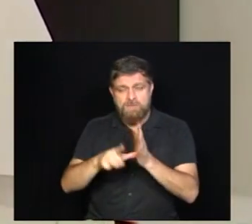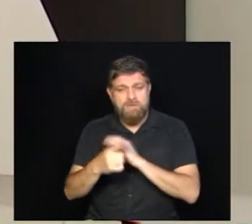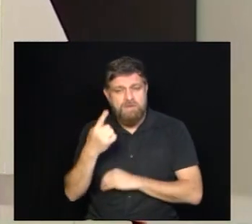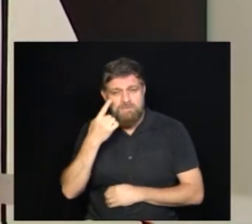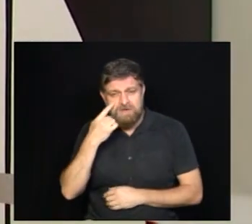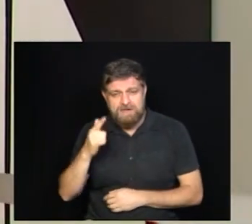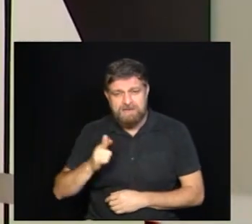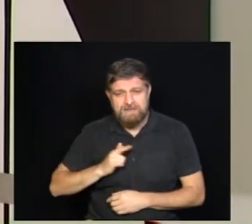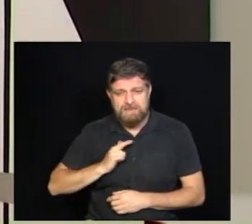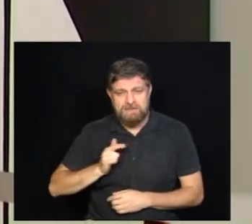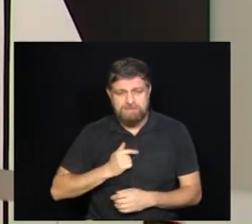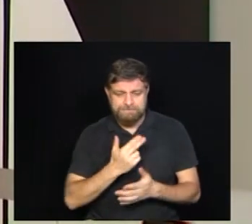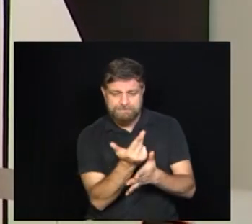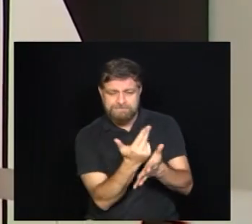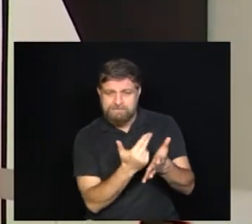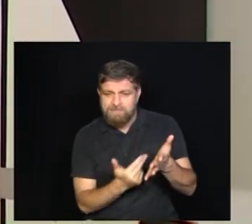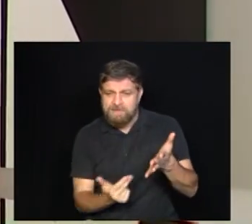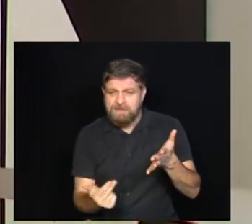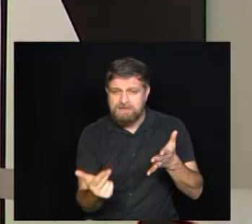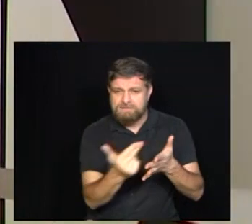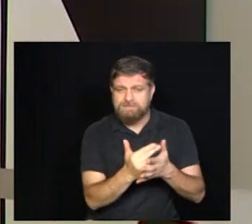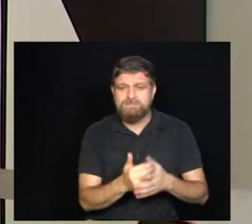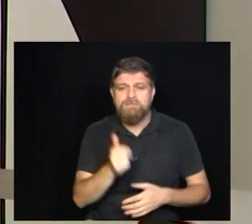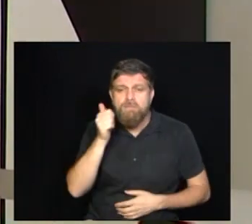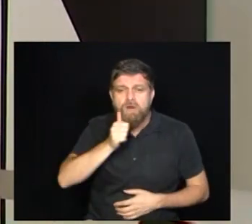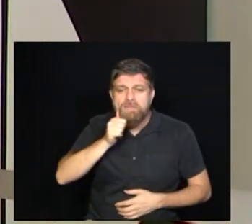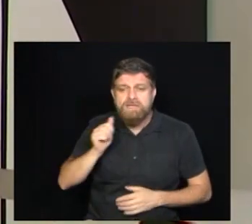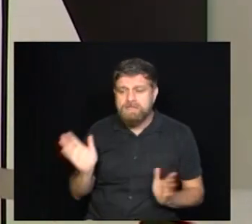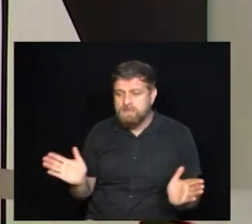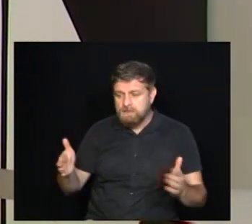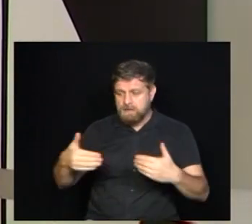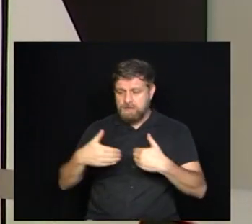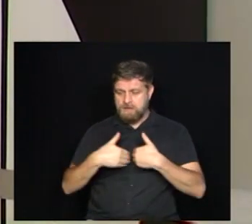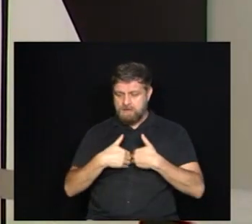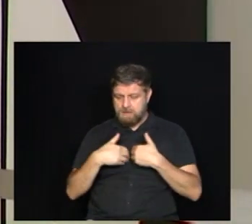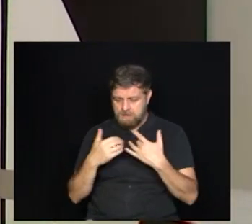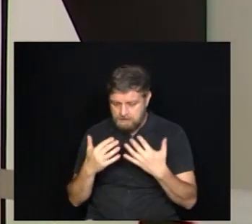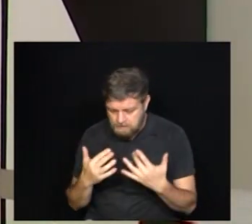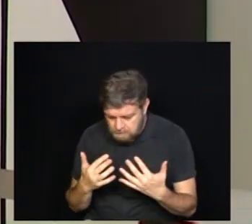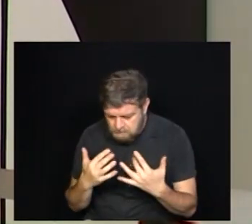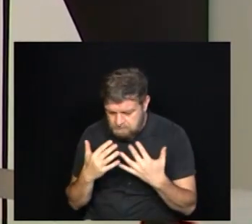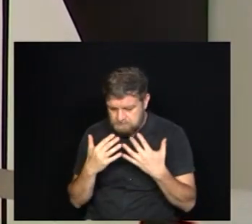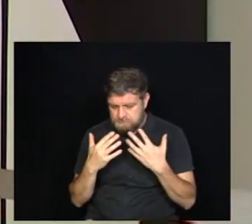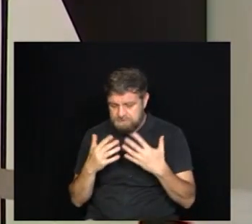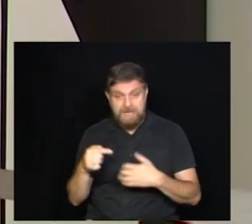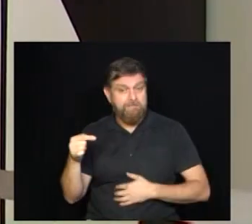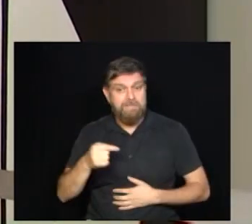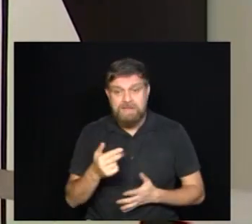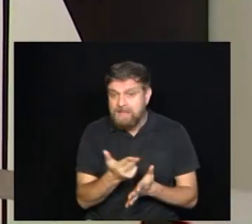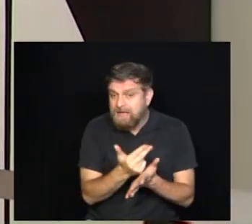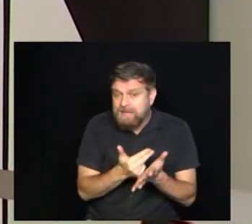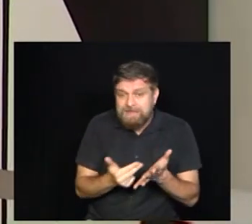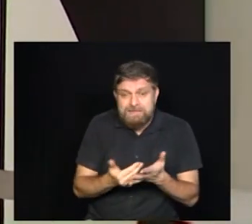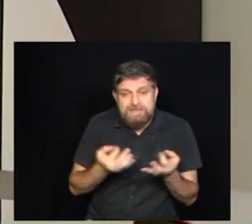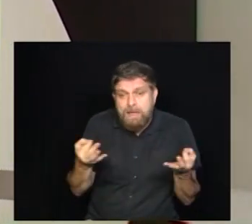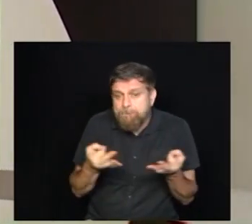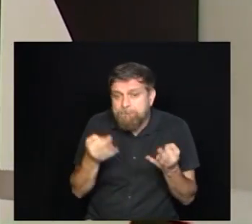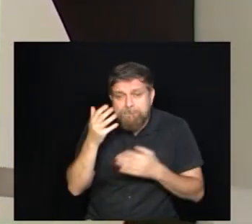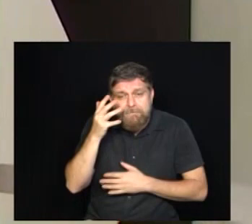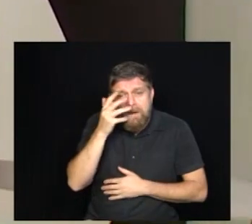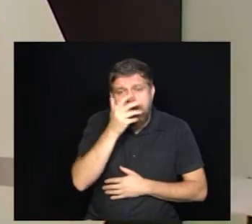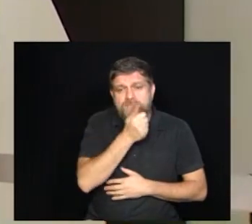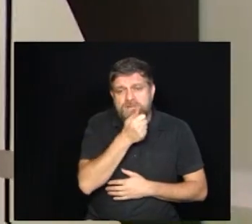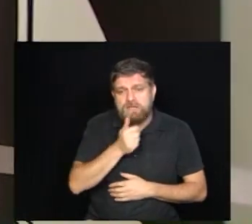uma série de desenhos feitos por uma menina autista. E ela desenhou assim belíssimamente. Então a gente falar de inclusão é isso. É